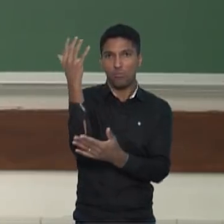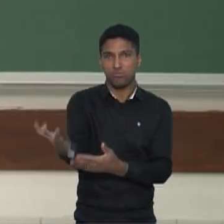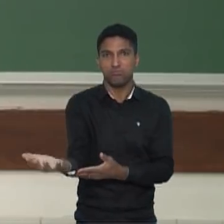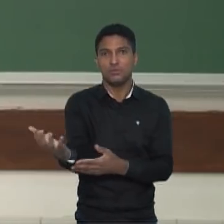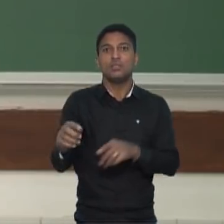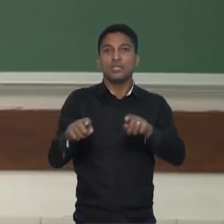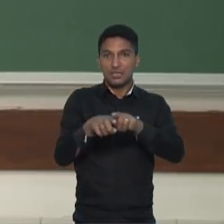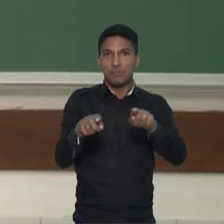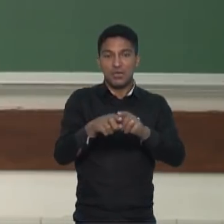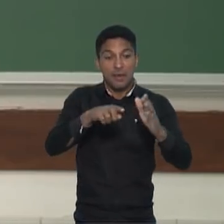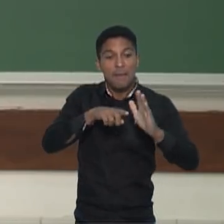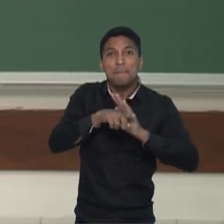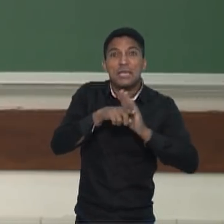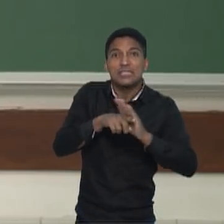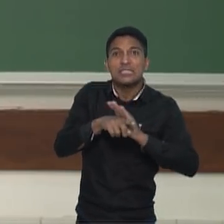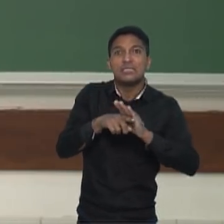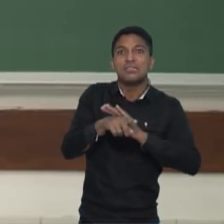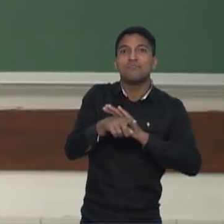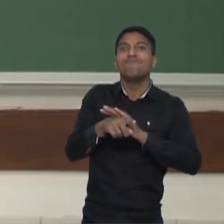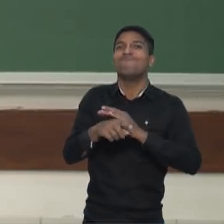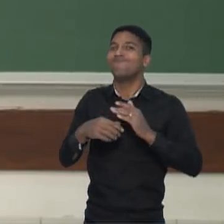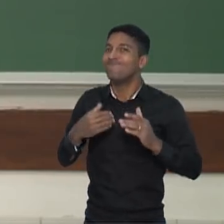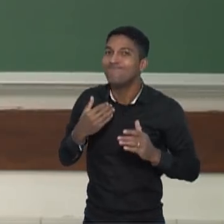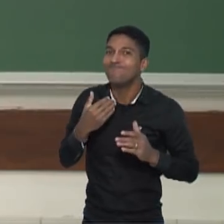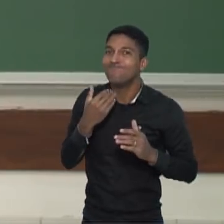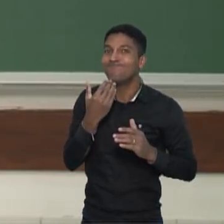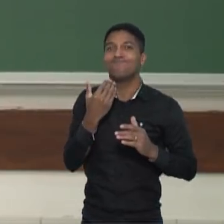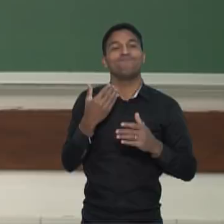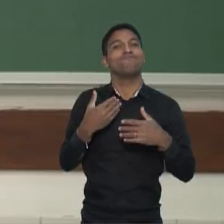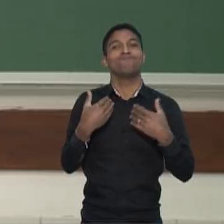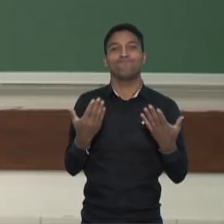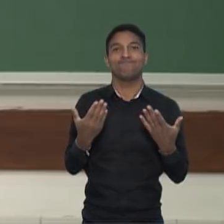destruição que tem várias consequências, certo?